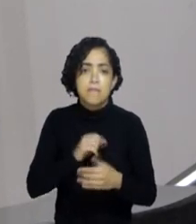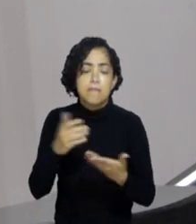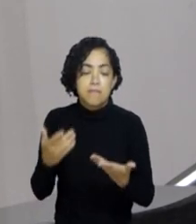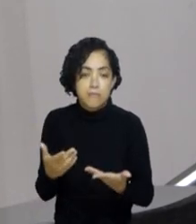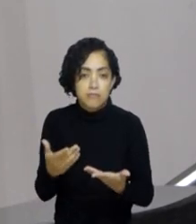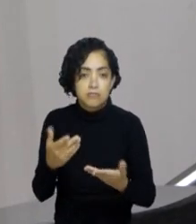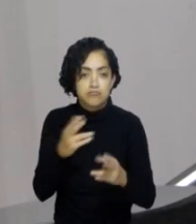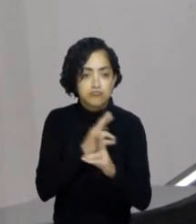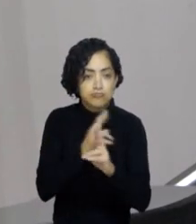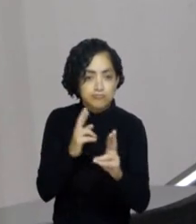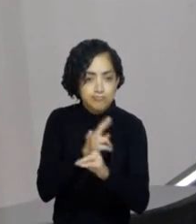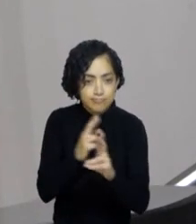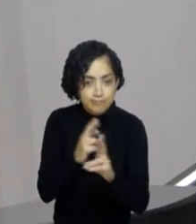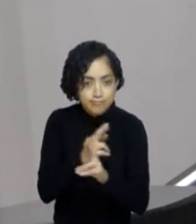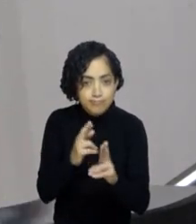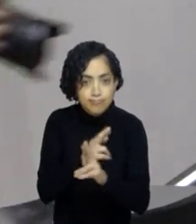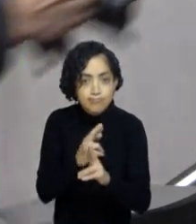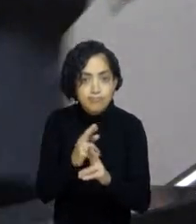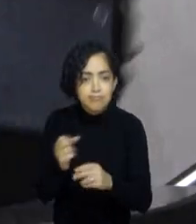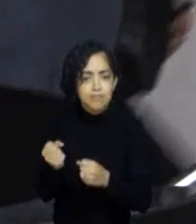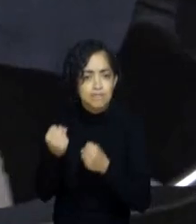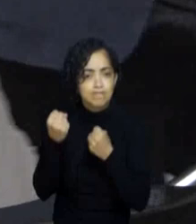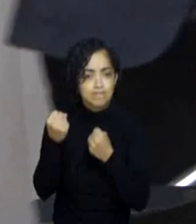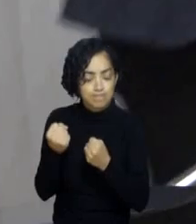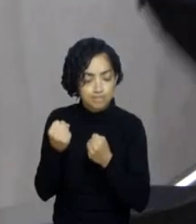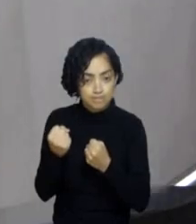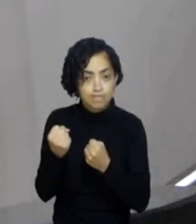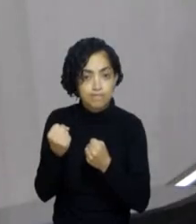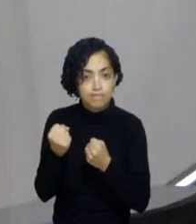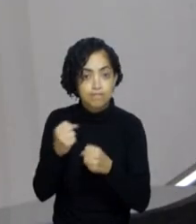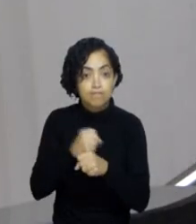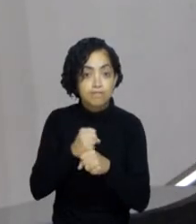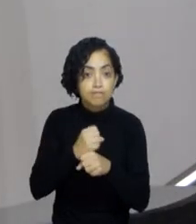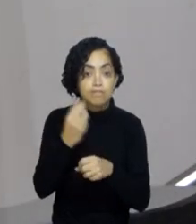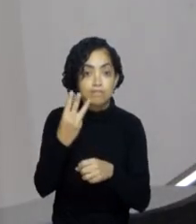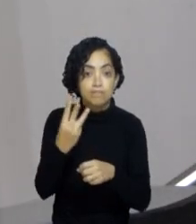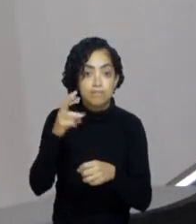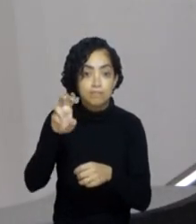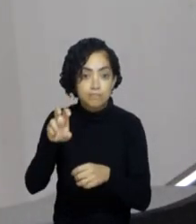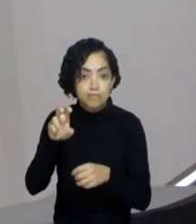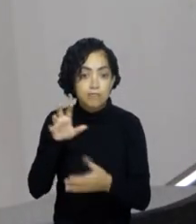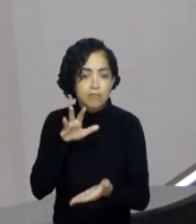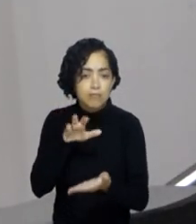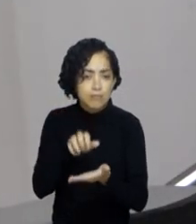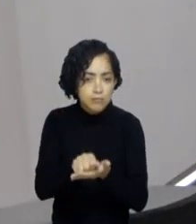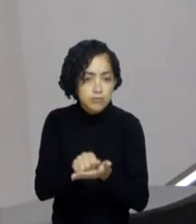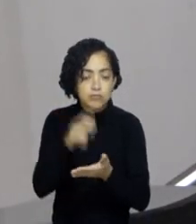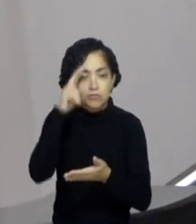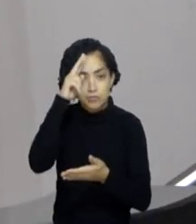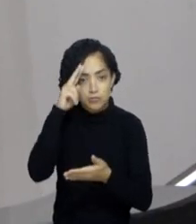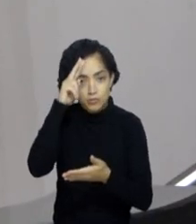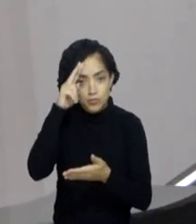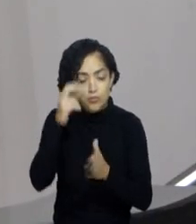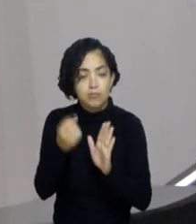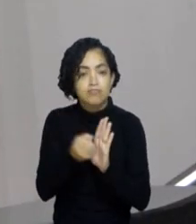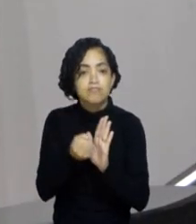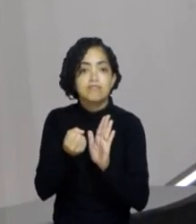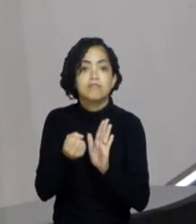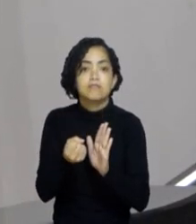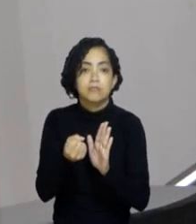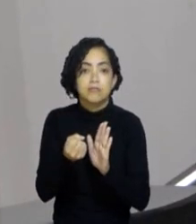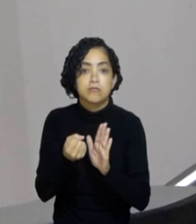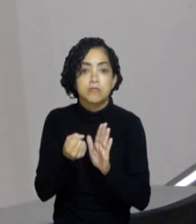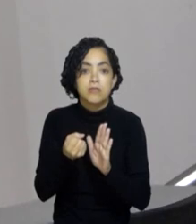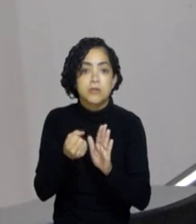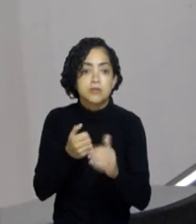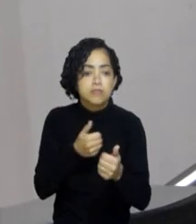relação com os catarinenses é tão forte porque estamos há 35 anos registrando a história da nossa gente, sempre perto